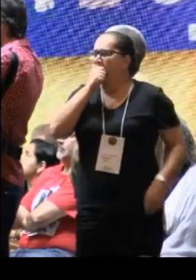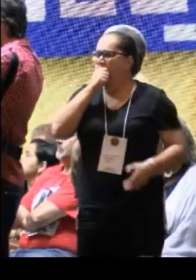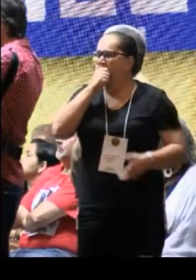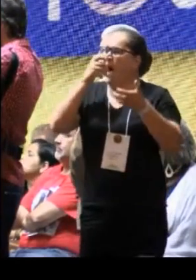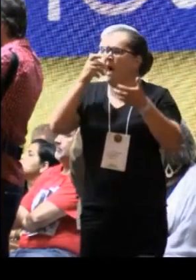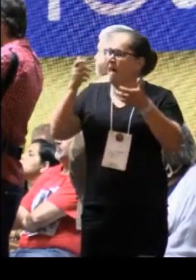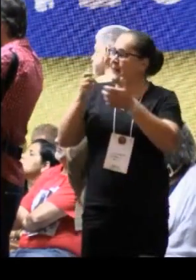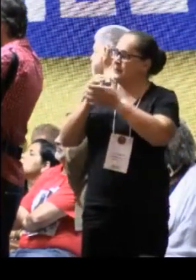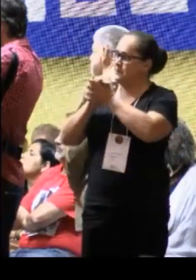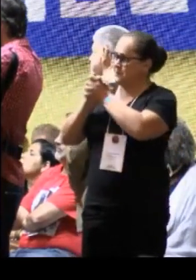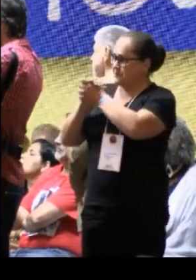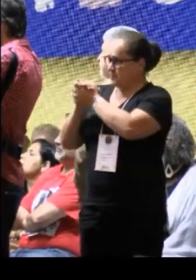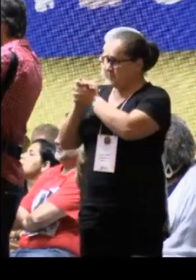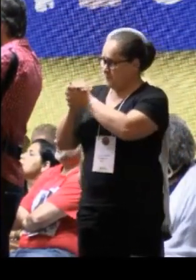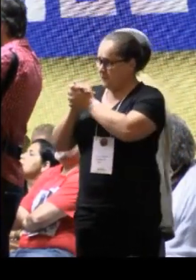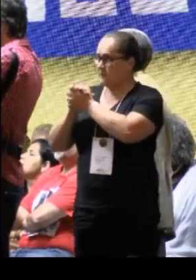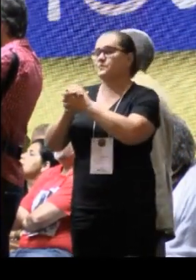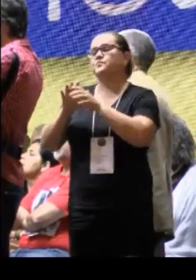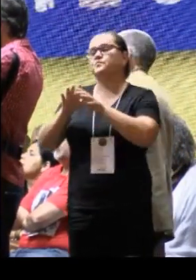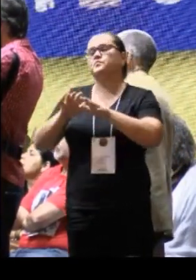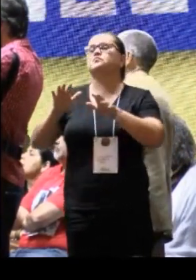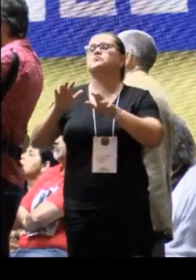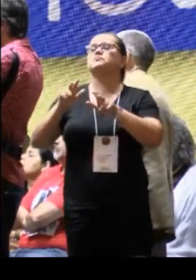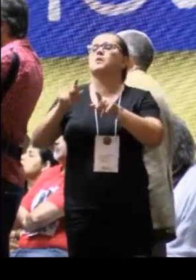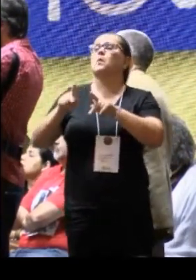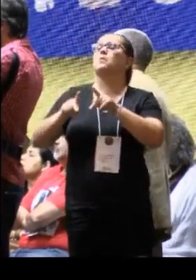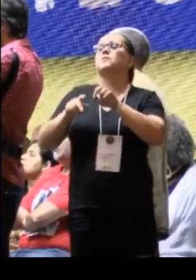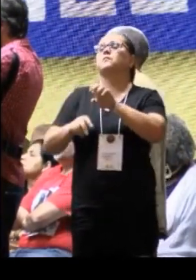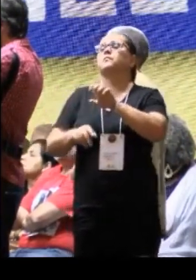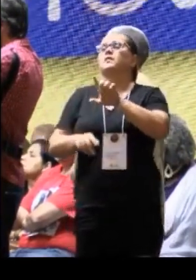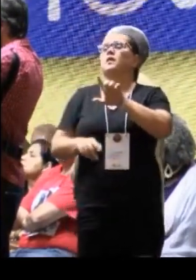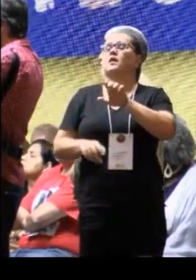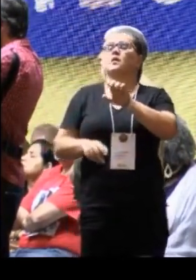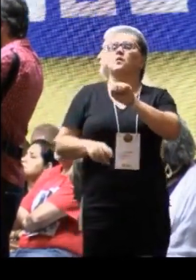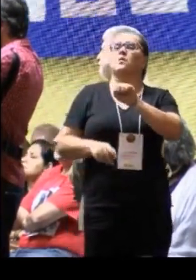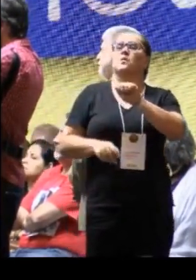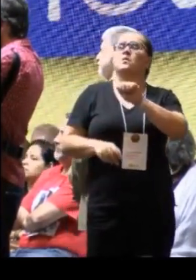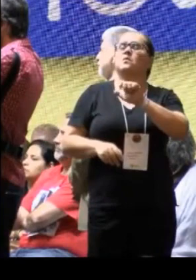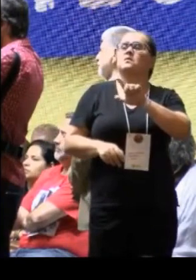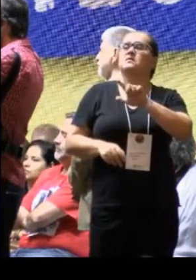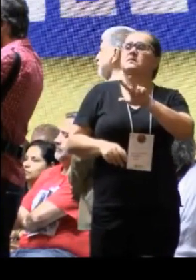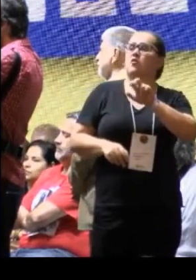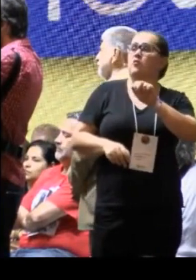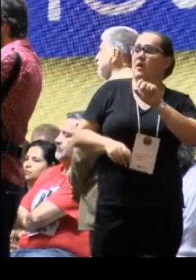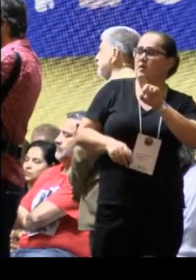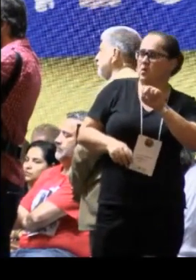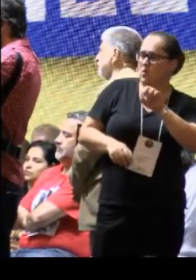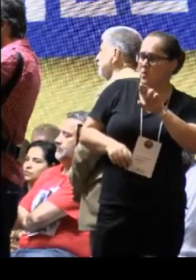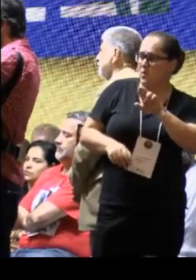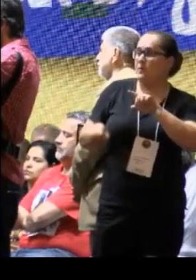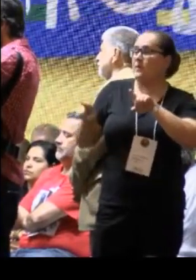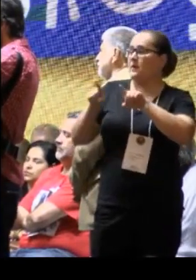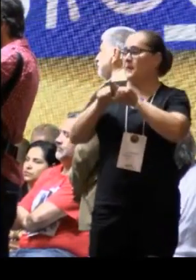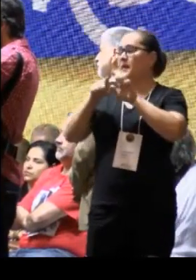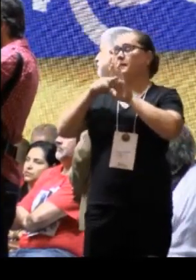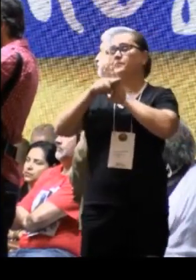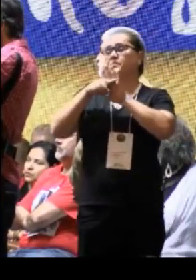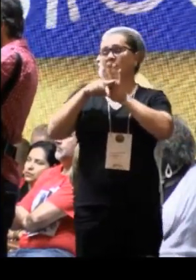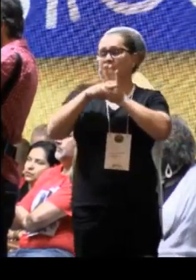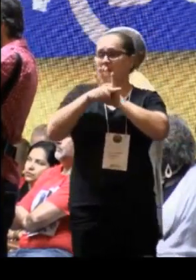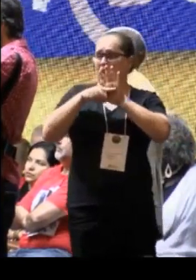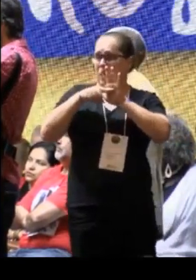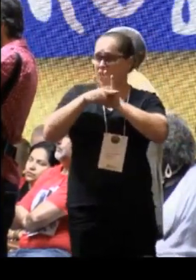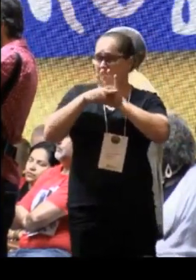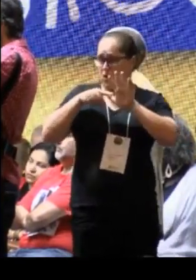Quero parabenizar o povo de El Salvador, ou melhor, o povo do Equador, e também